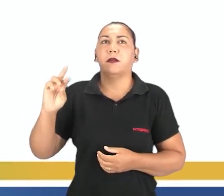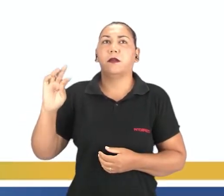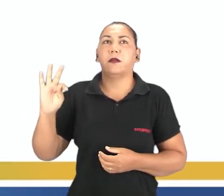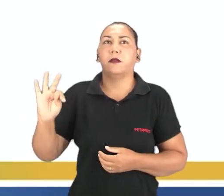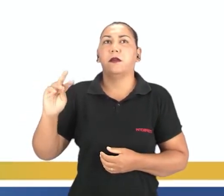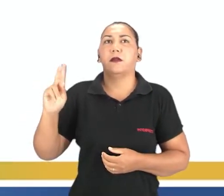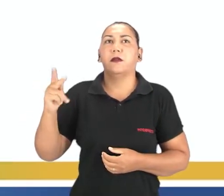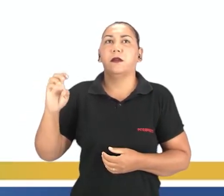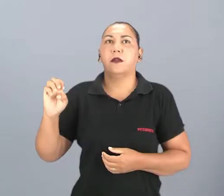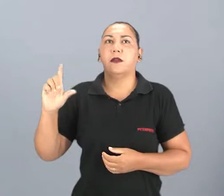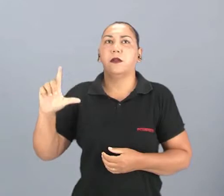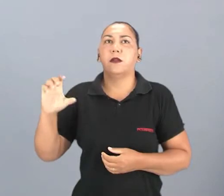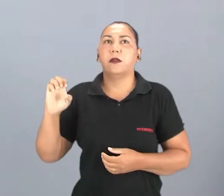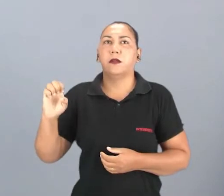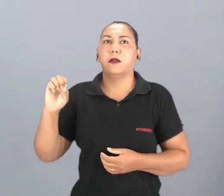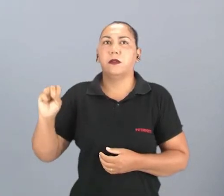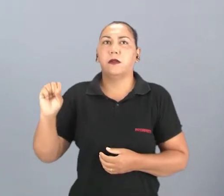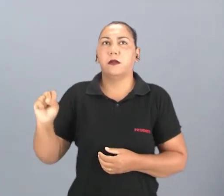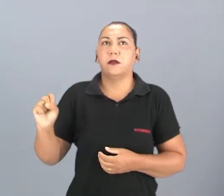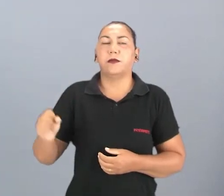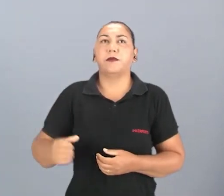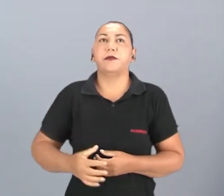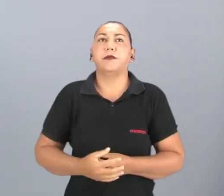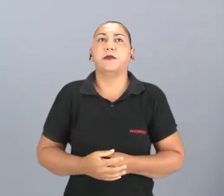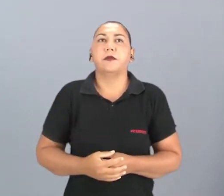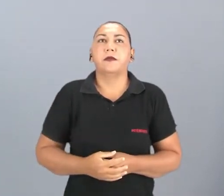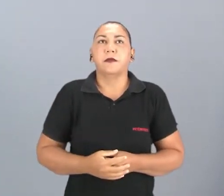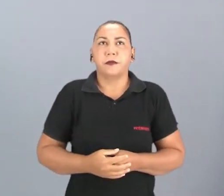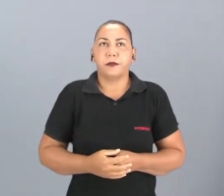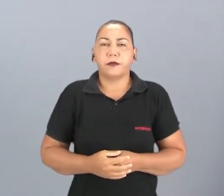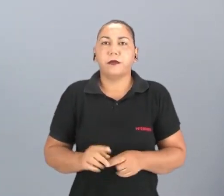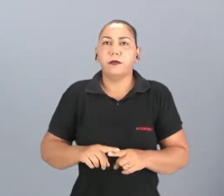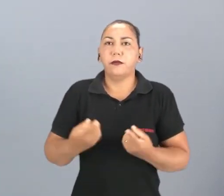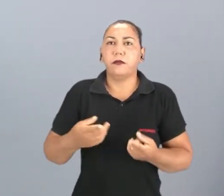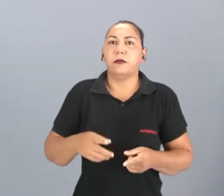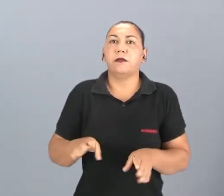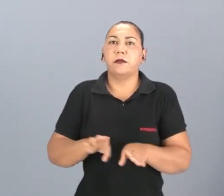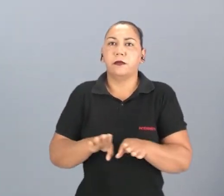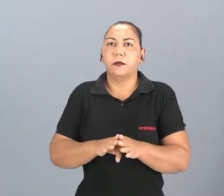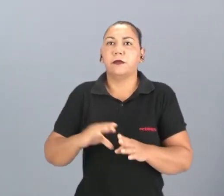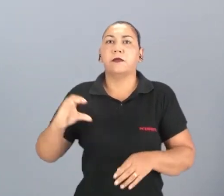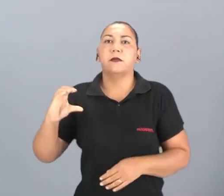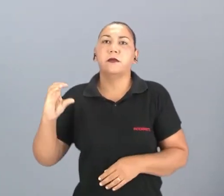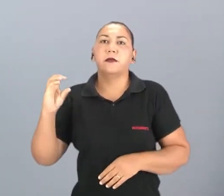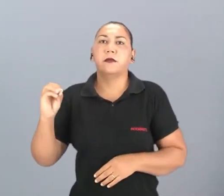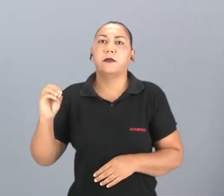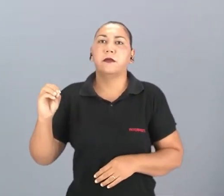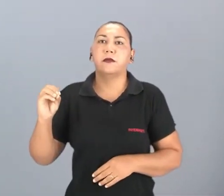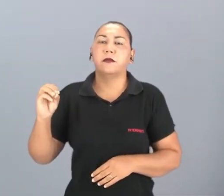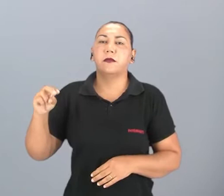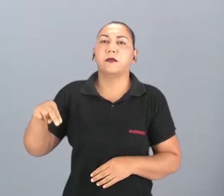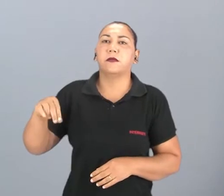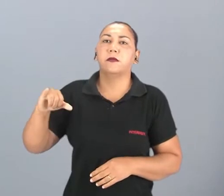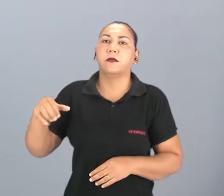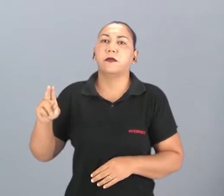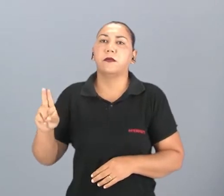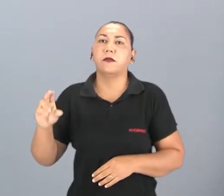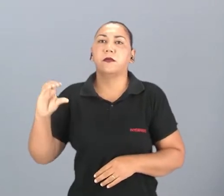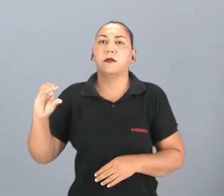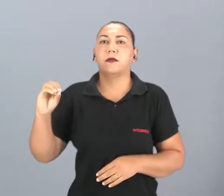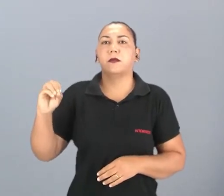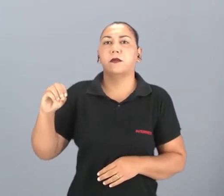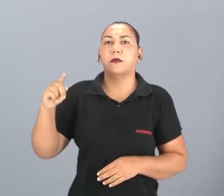dentre essas frases, ok? Nós também temos as conjunções conclusivas. As conclusivas, como o nome já diz, é